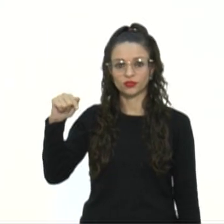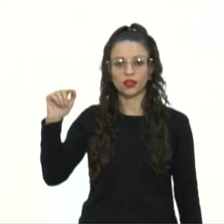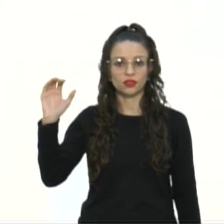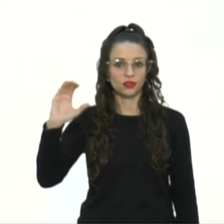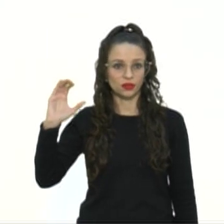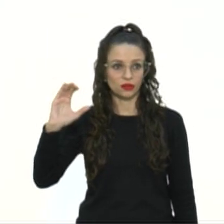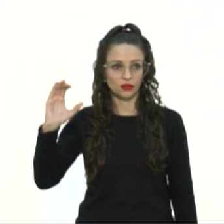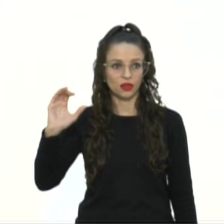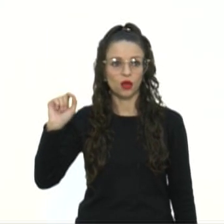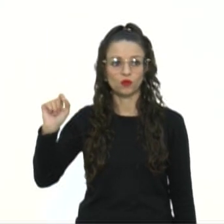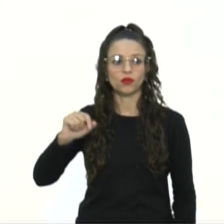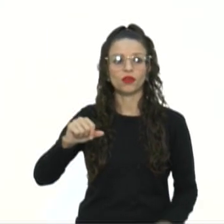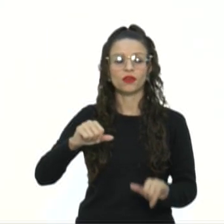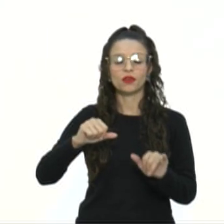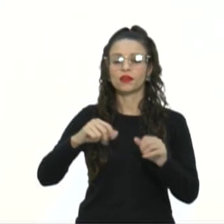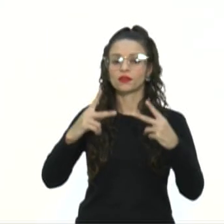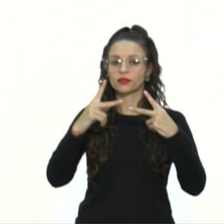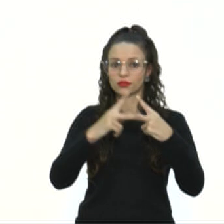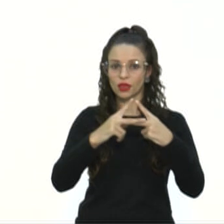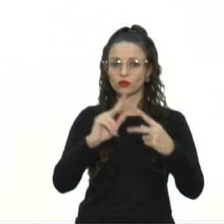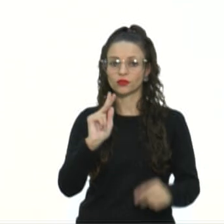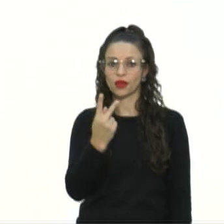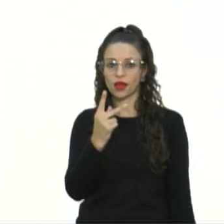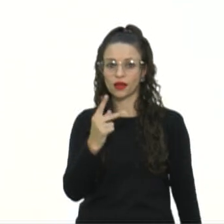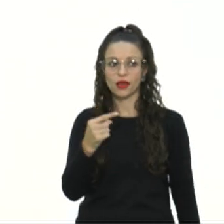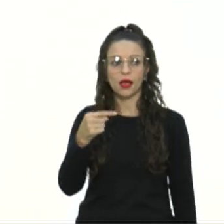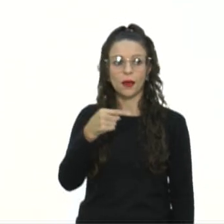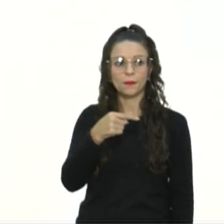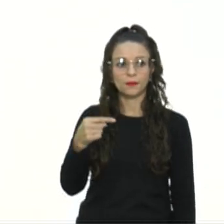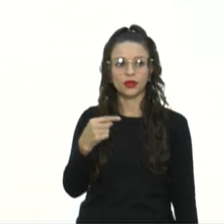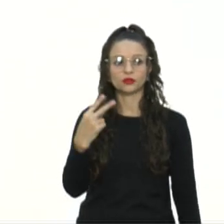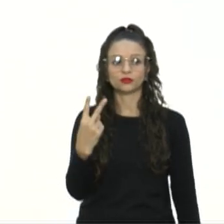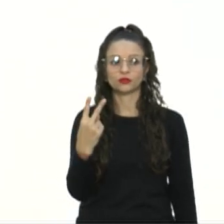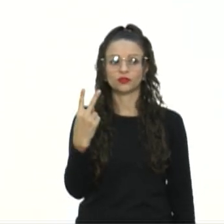graus Celsius uma variação de entalpia igual a menos